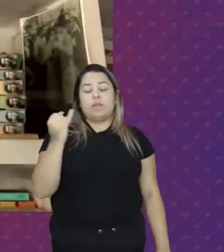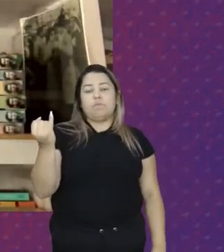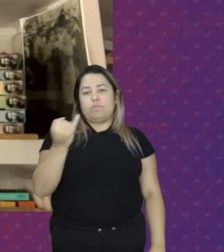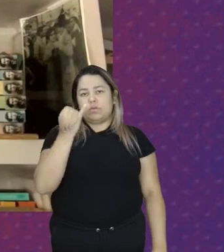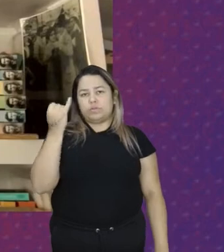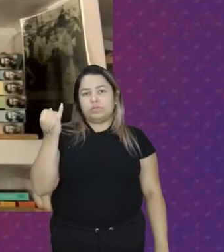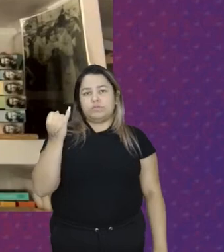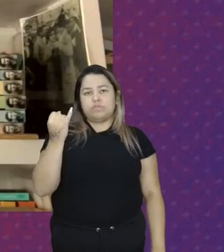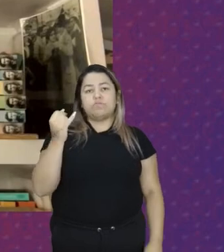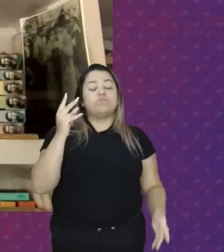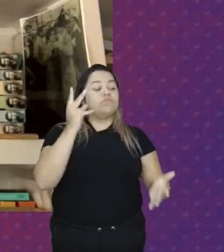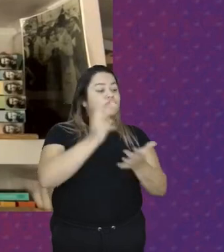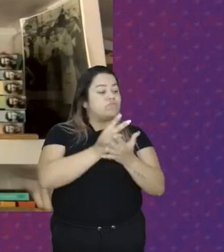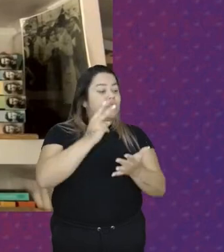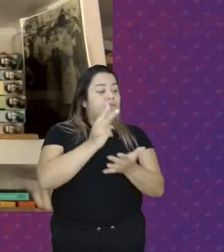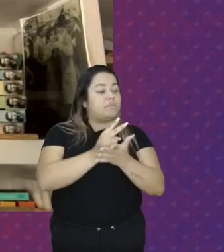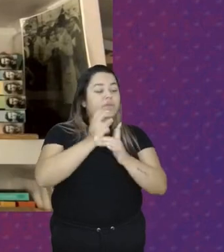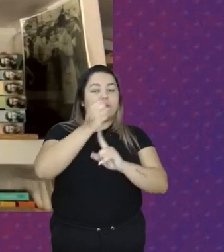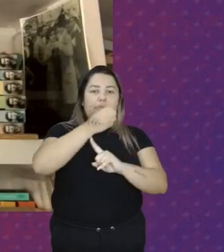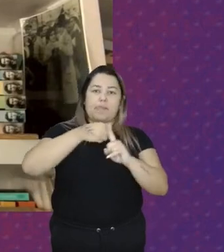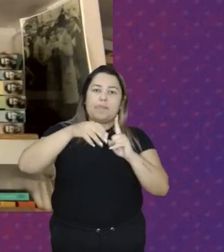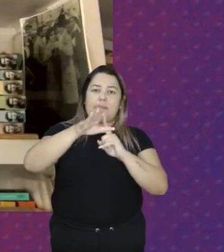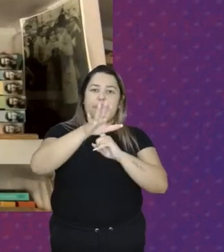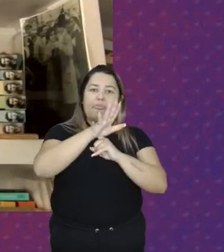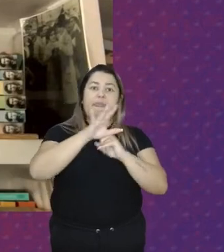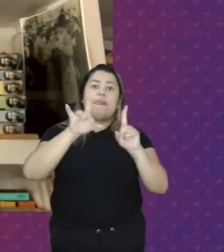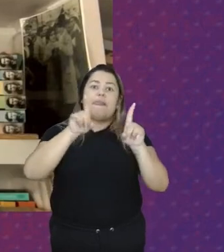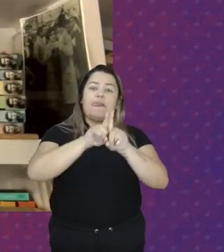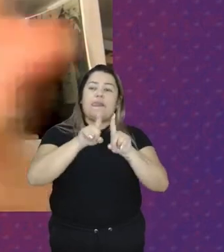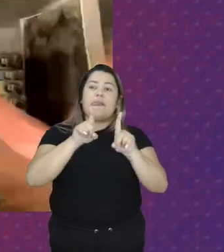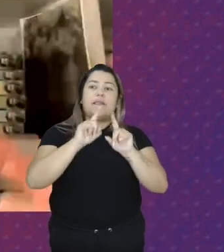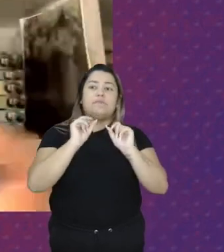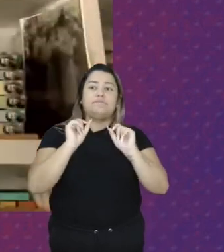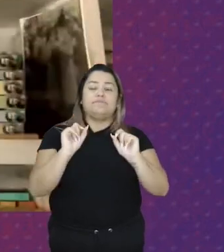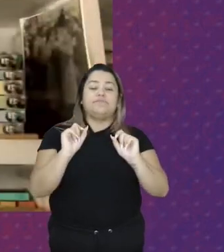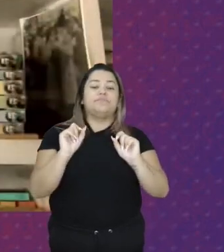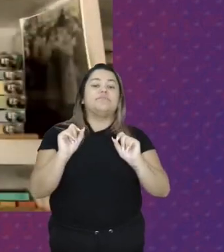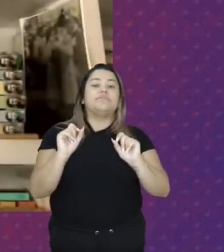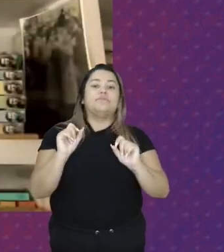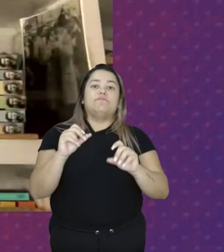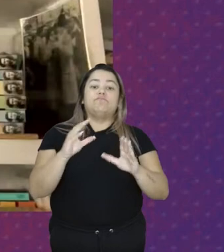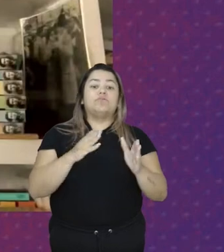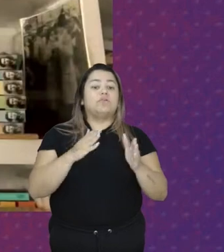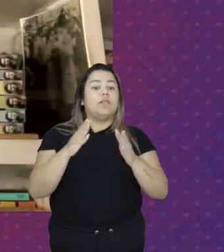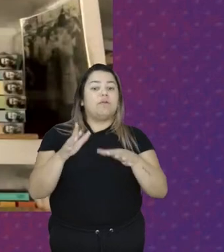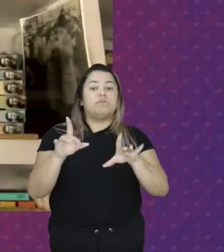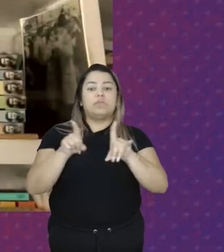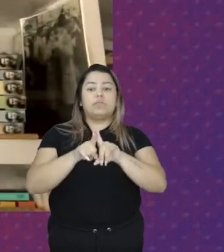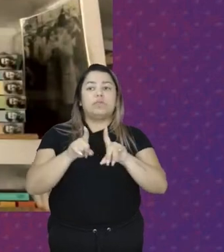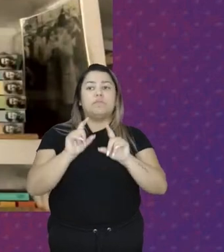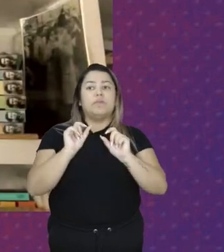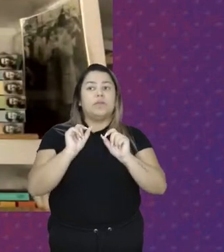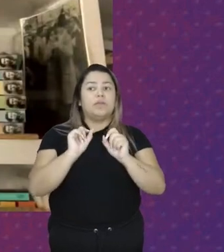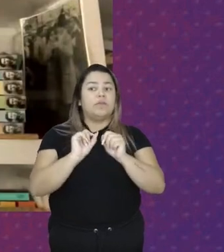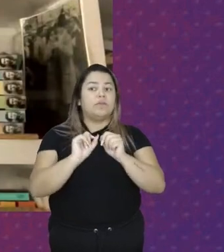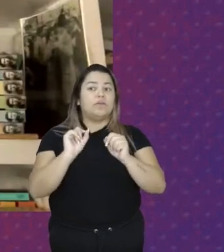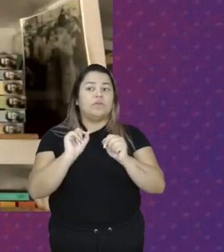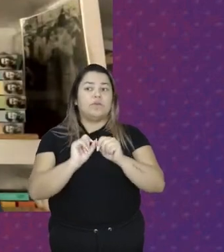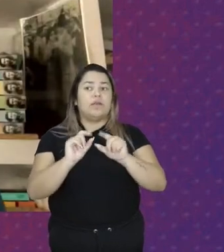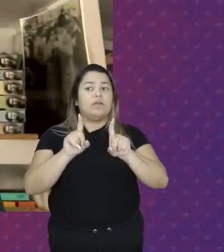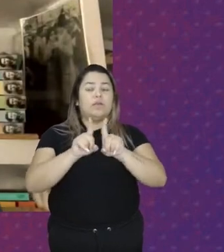fundamental. A mesma sociedade que produz essas relações de classe, que produz